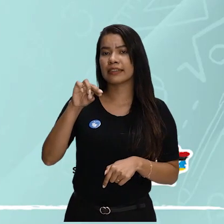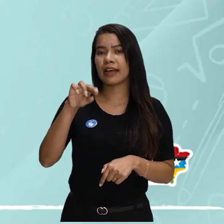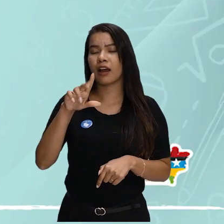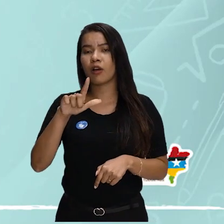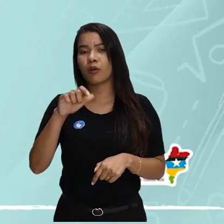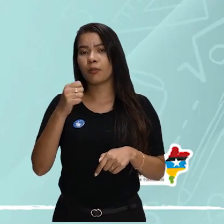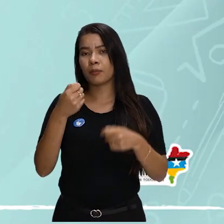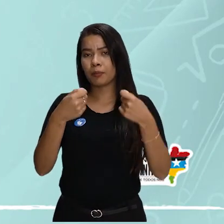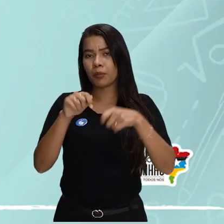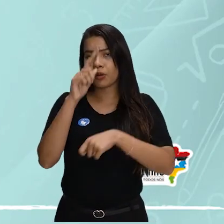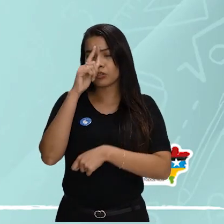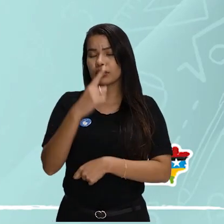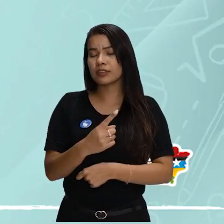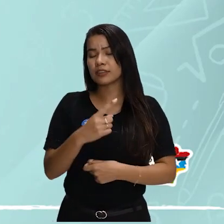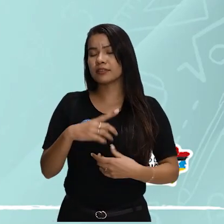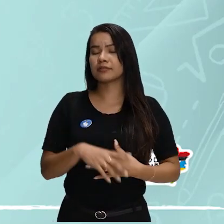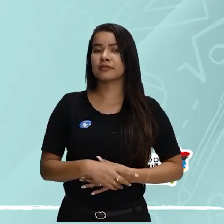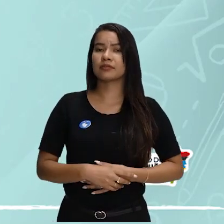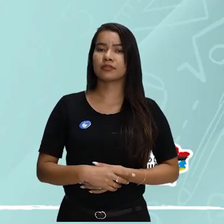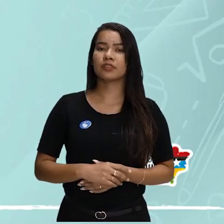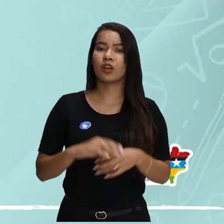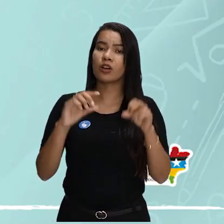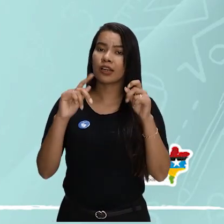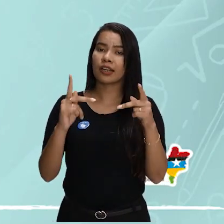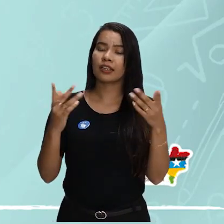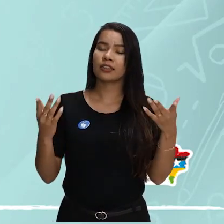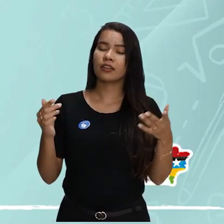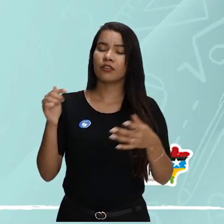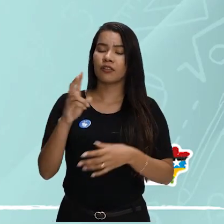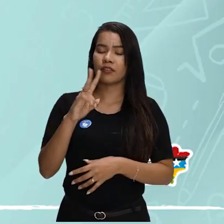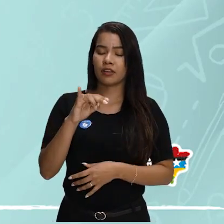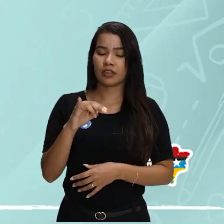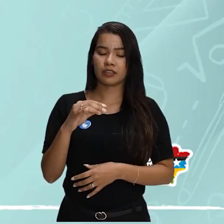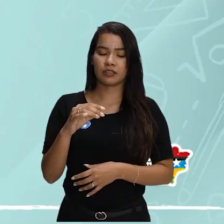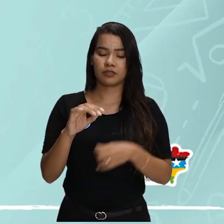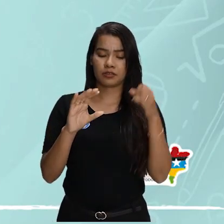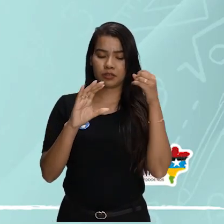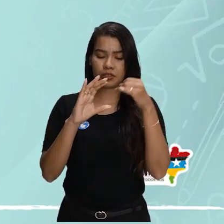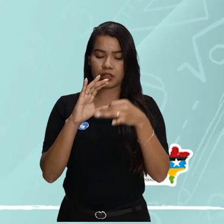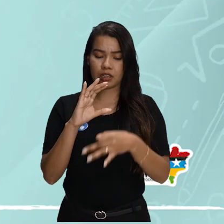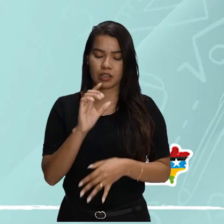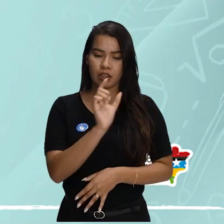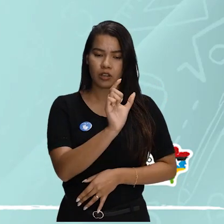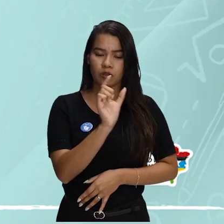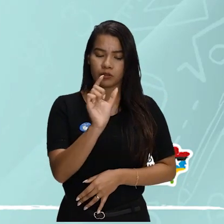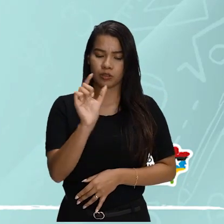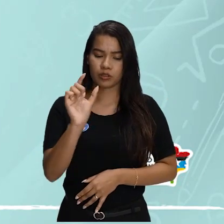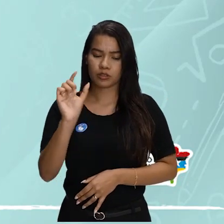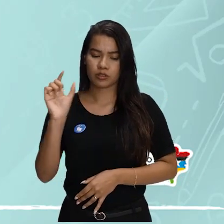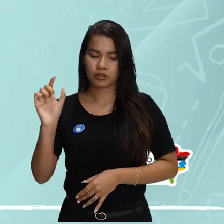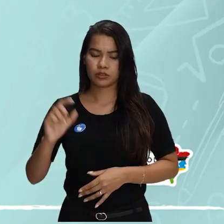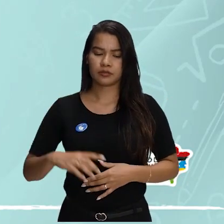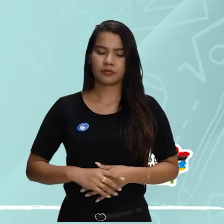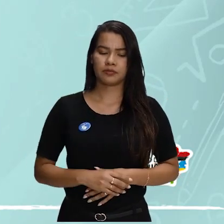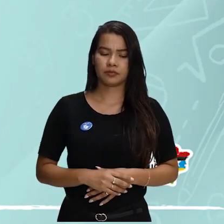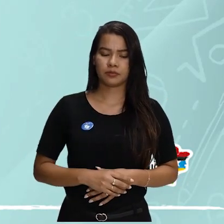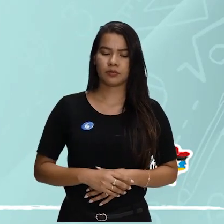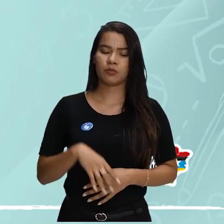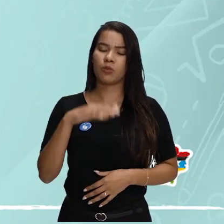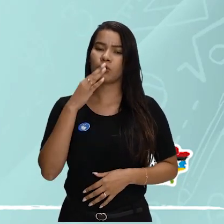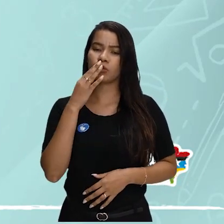ordenar, certo? Então aqui a gente vai fazer uma classificação desses itens: cor dos olhos das